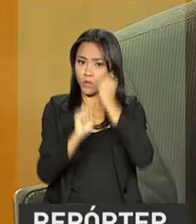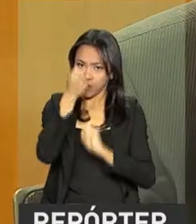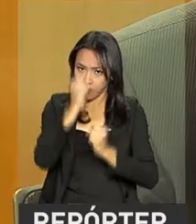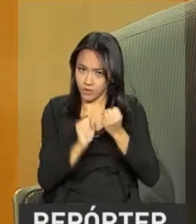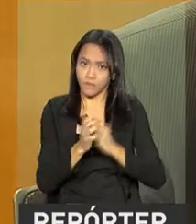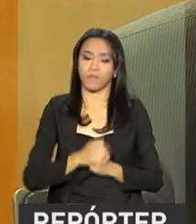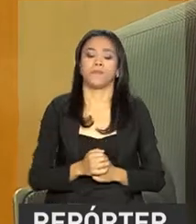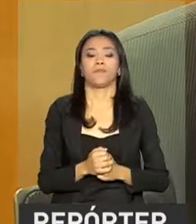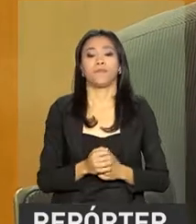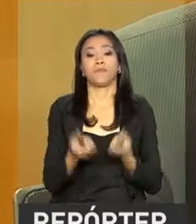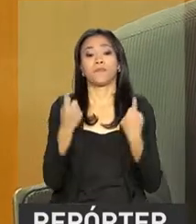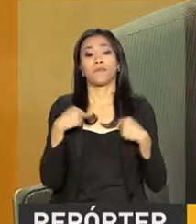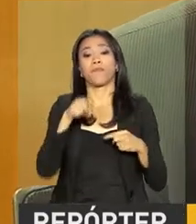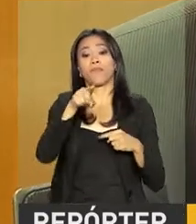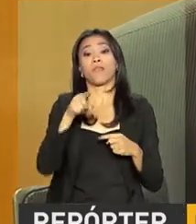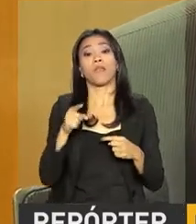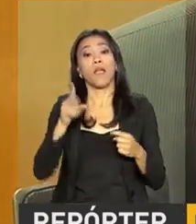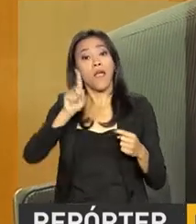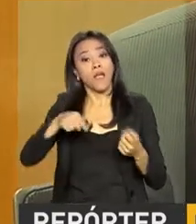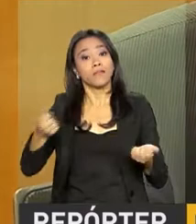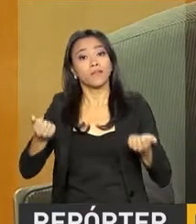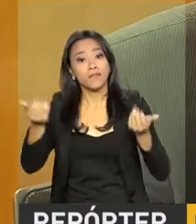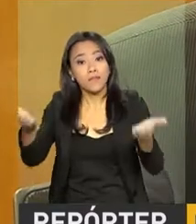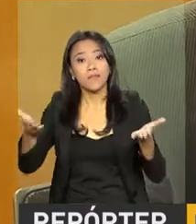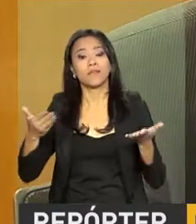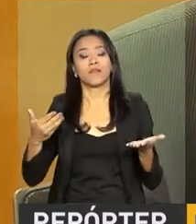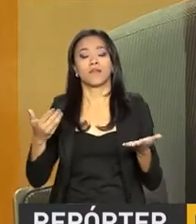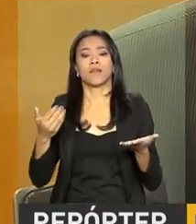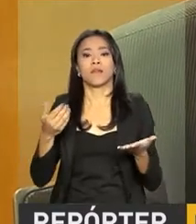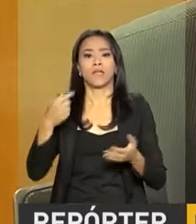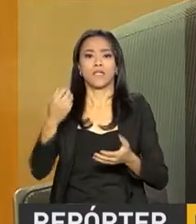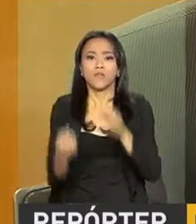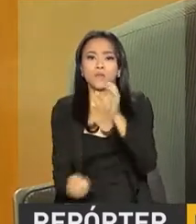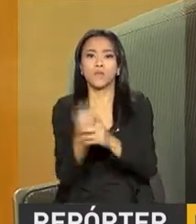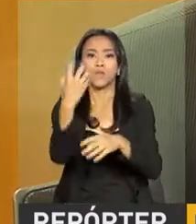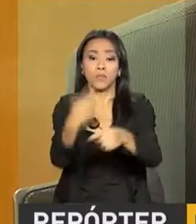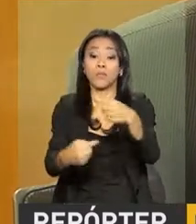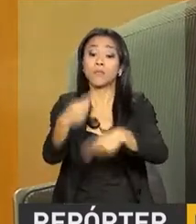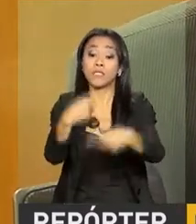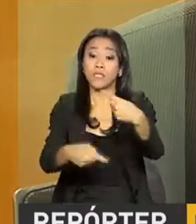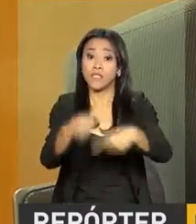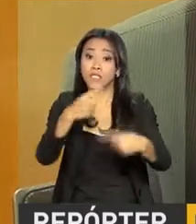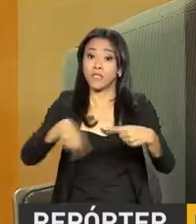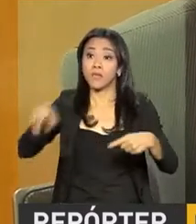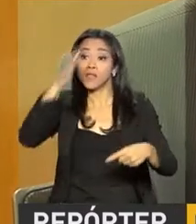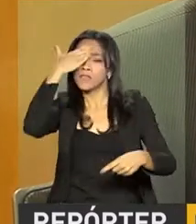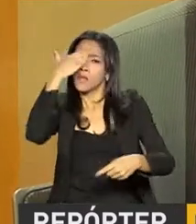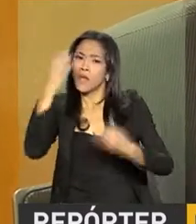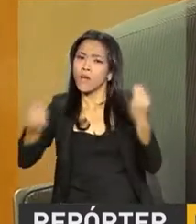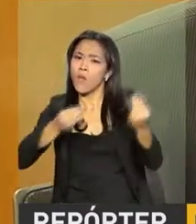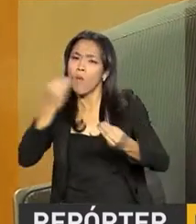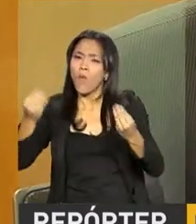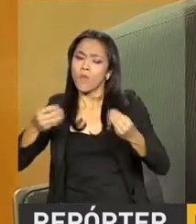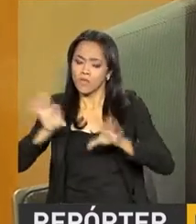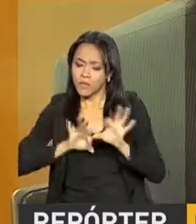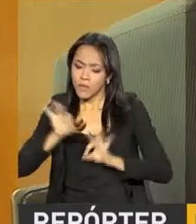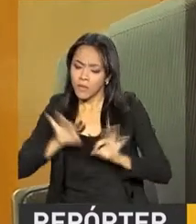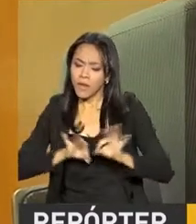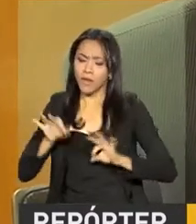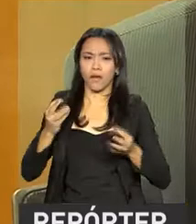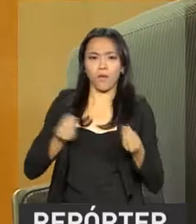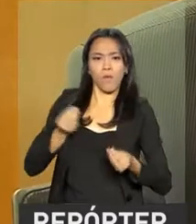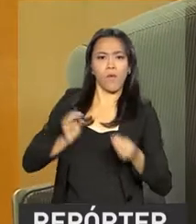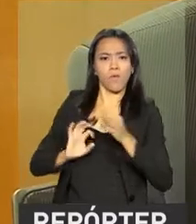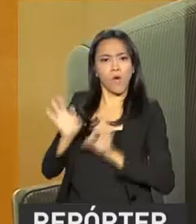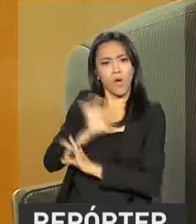desafio é da mercado de políticas públicas pela acessar o mercado de uma forma mais estruturada está mais preparado por dia